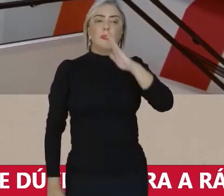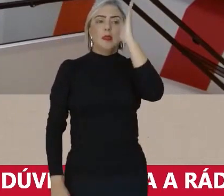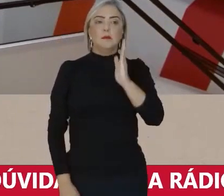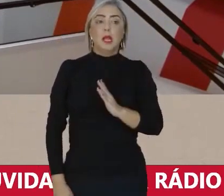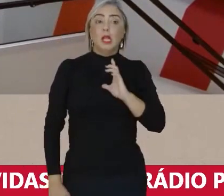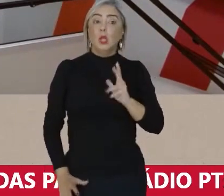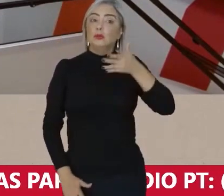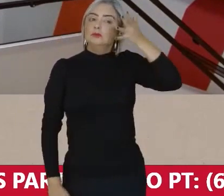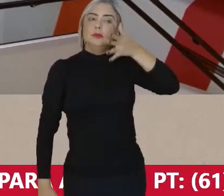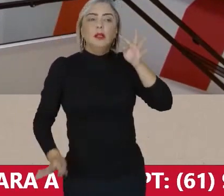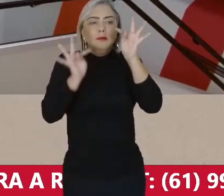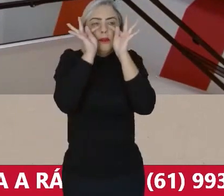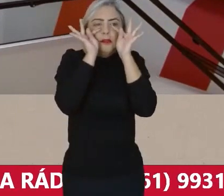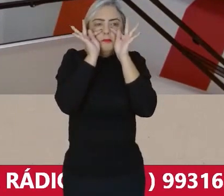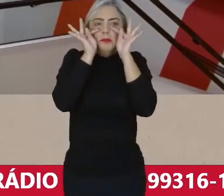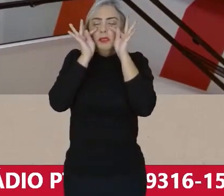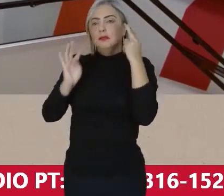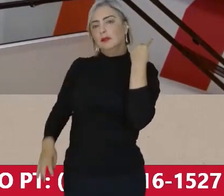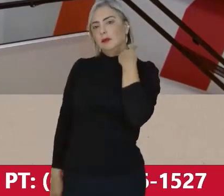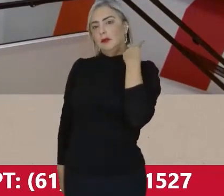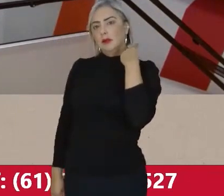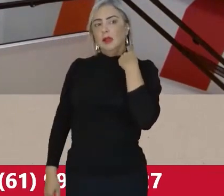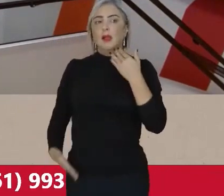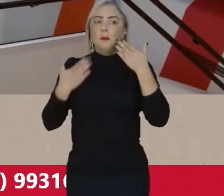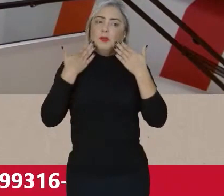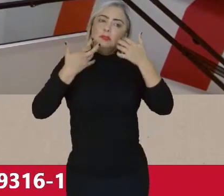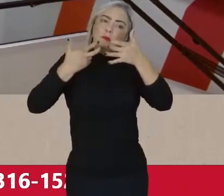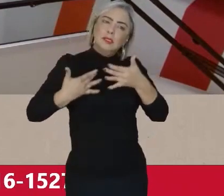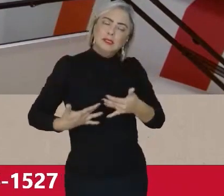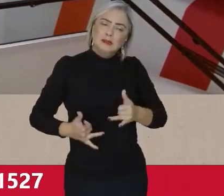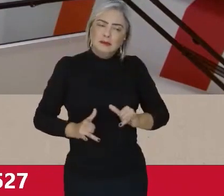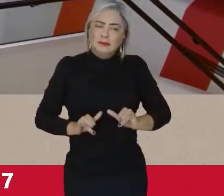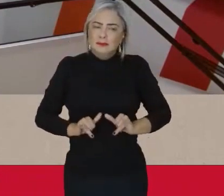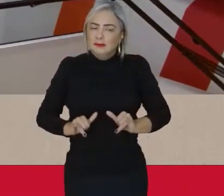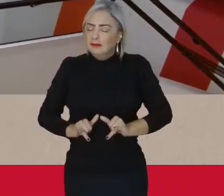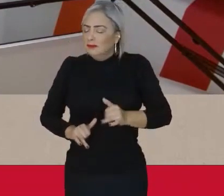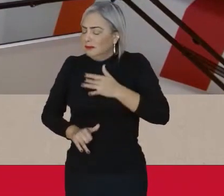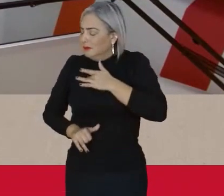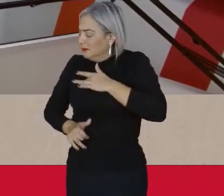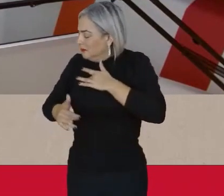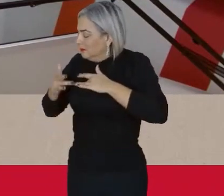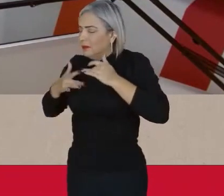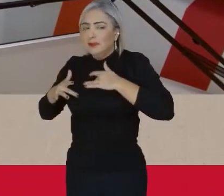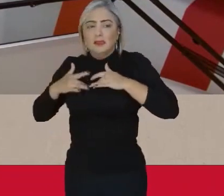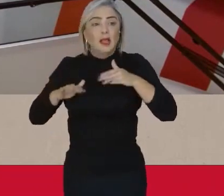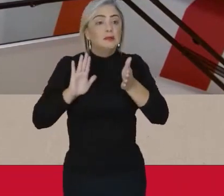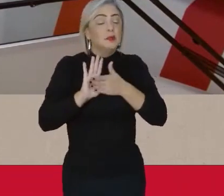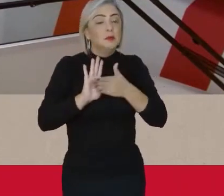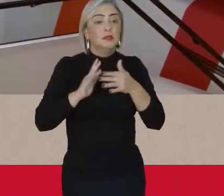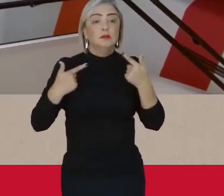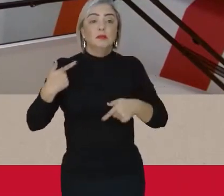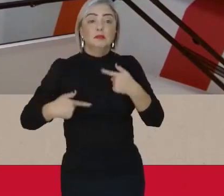as mesas o depoimento de vítimas da Covid, ilustrando, né, com seu sofrimento, as propostas